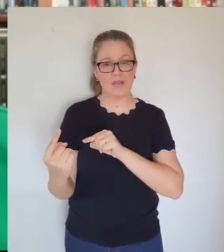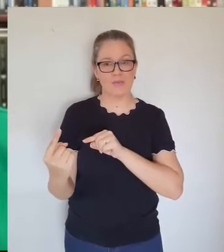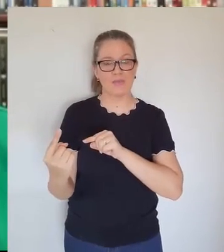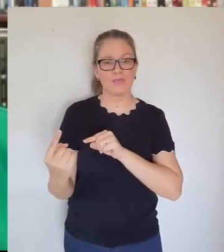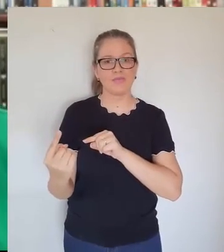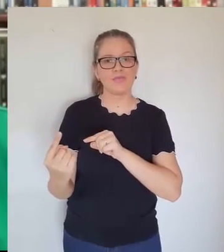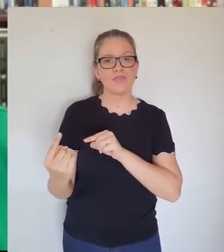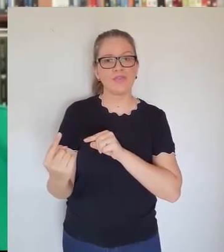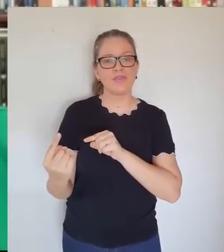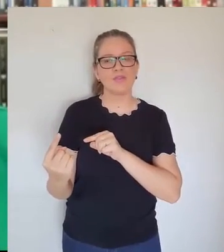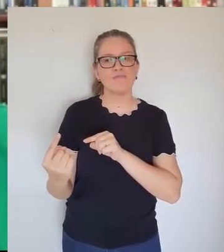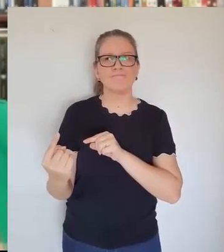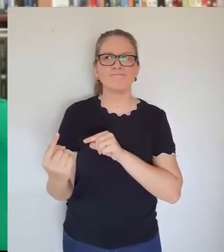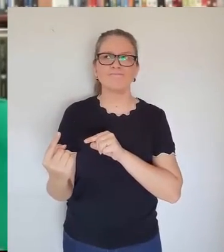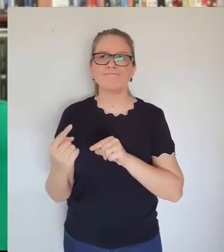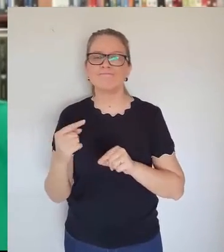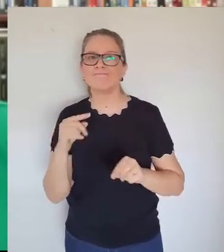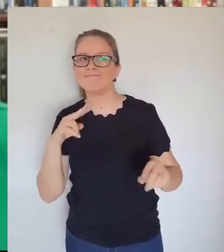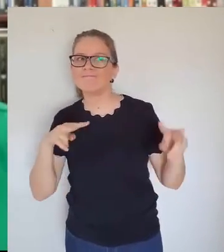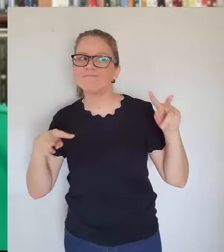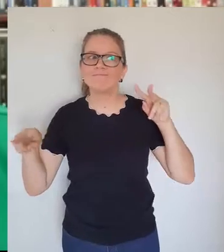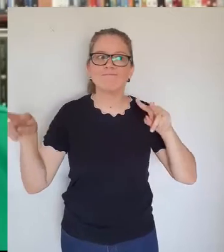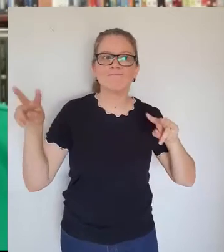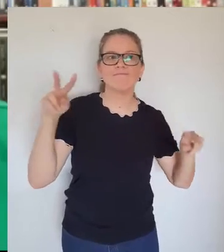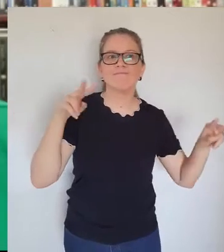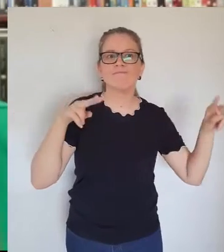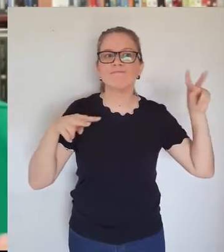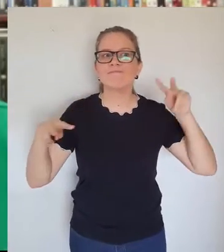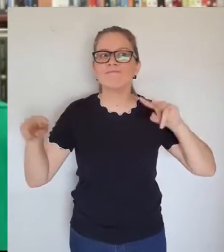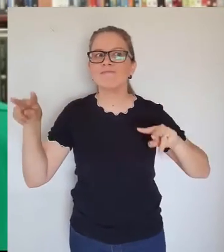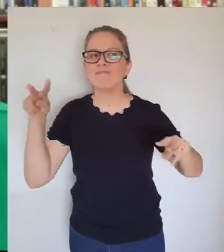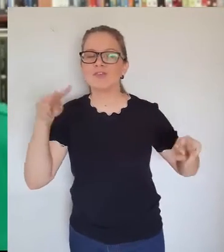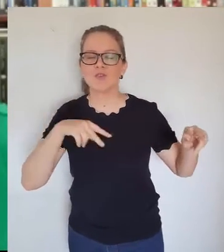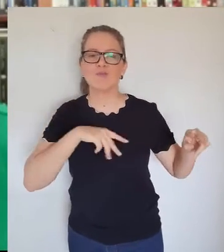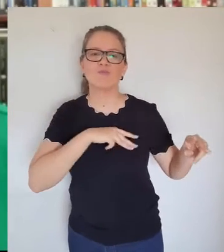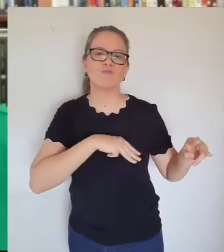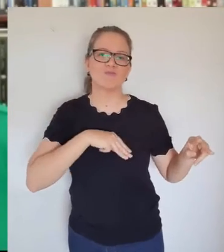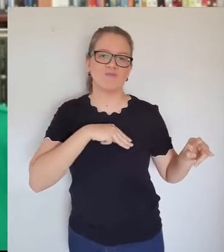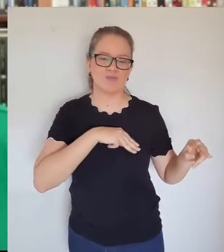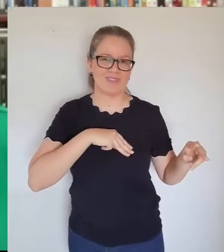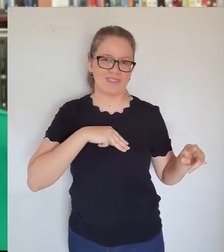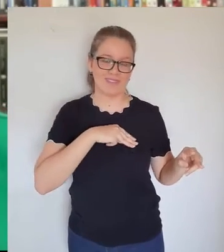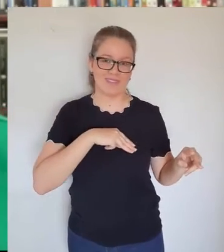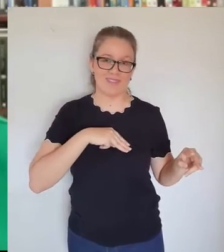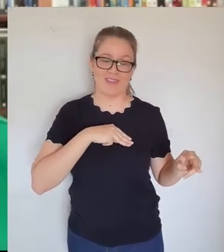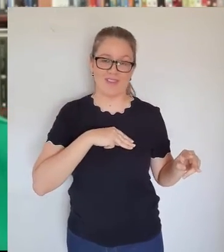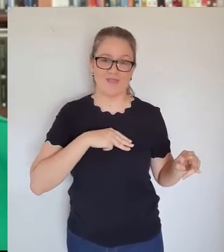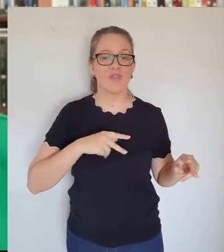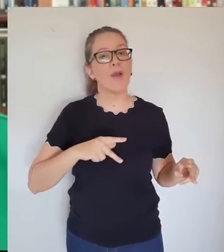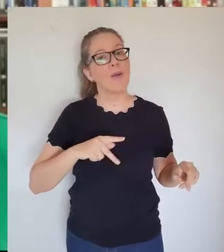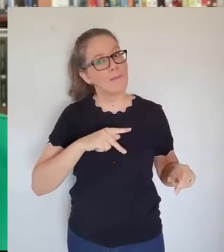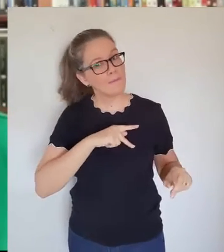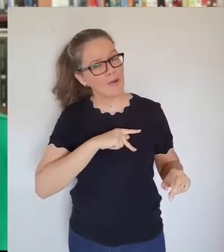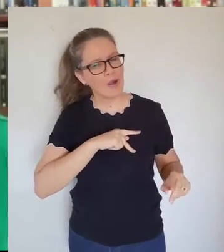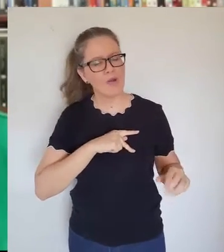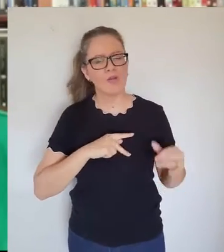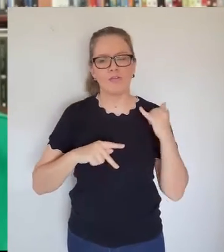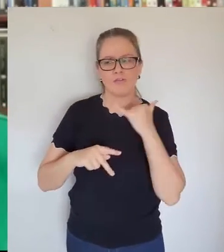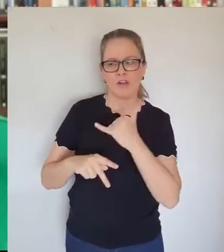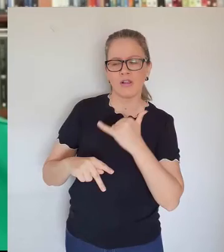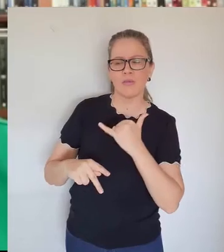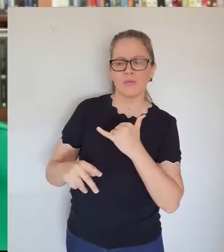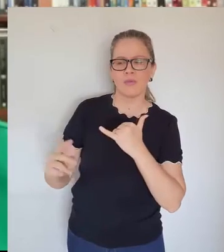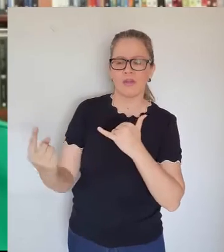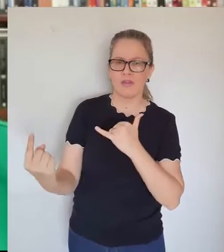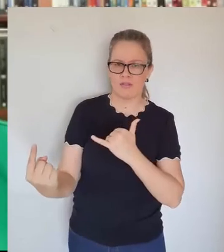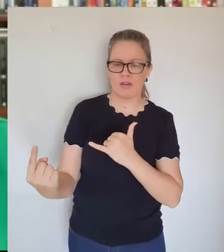nesse momento ele estava um pouco descuidado, um pouco displicente no exercício do seu ministério. Paulo termina a carta